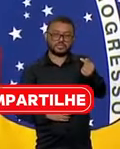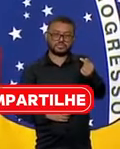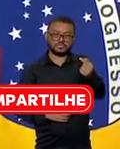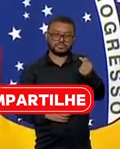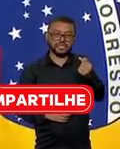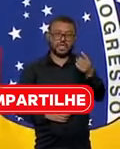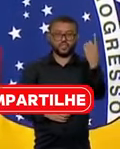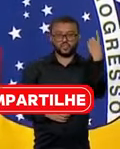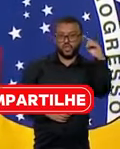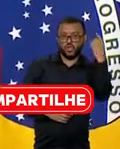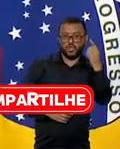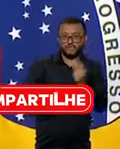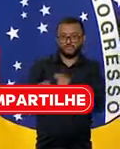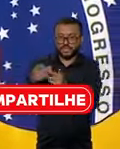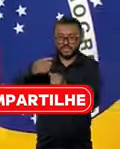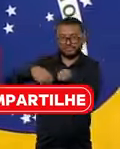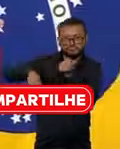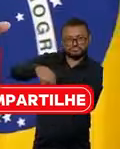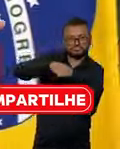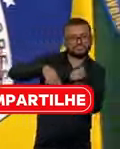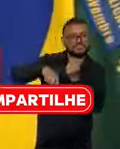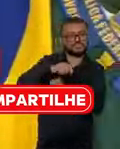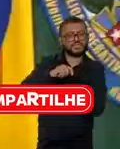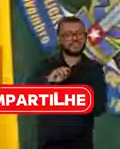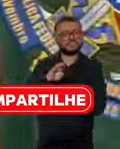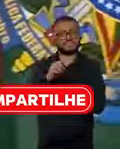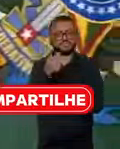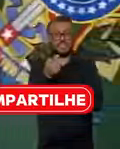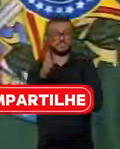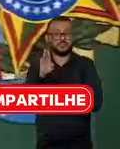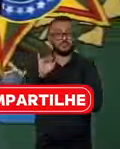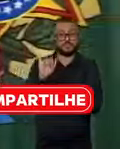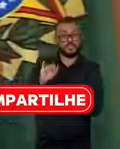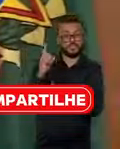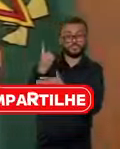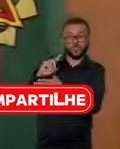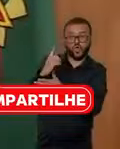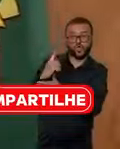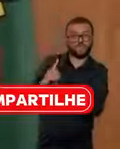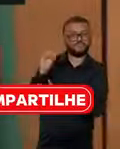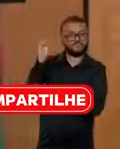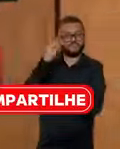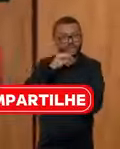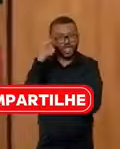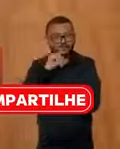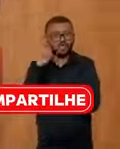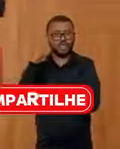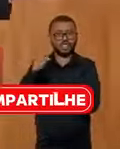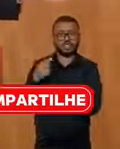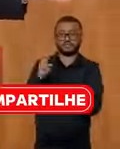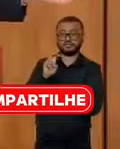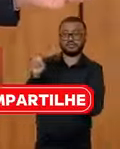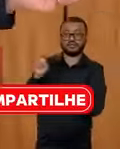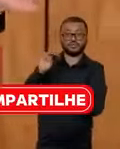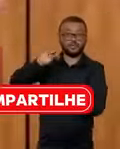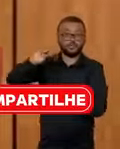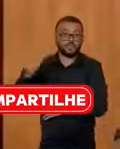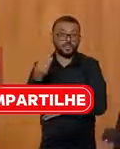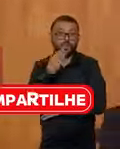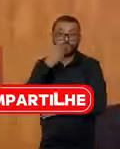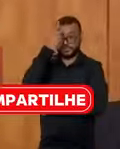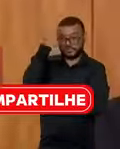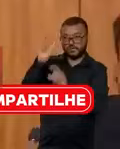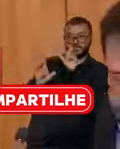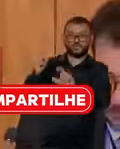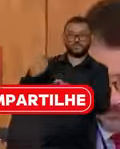o fluxo de compra e venda, só 7 bilhões de dólares para um país que tem 55 milhões de habitantes